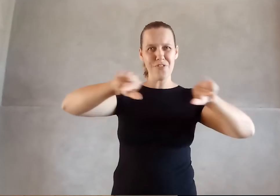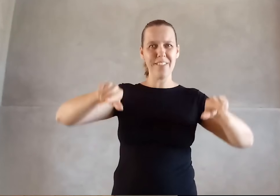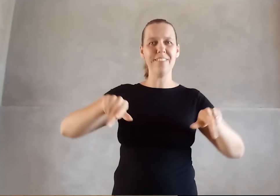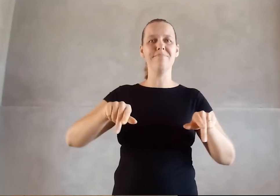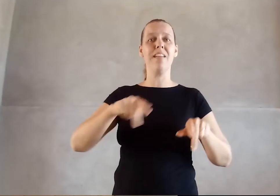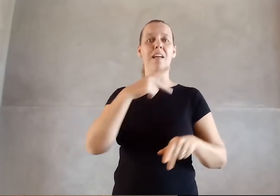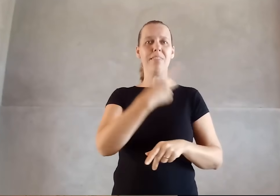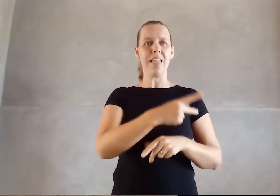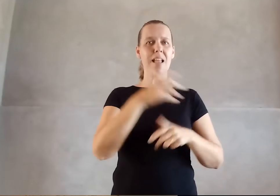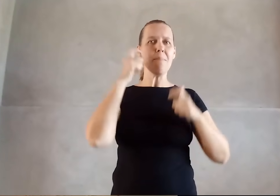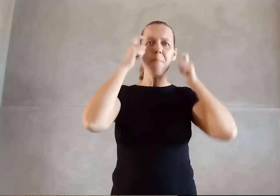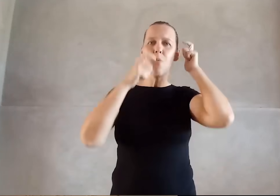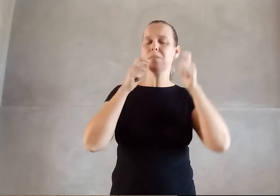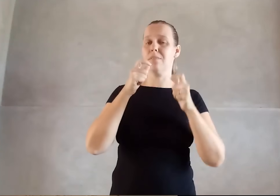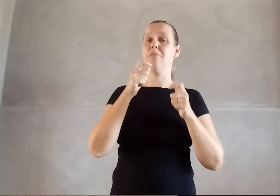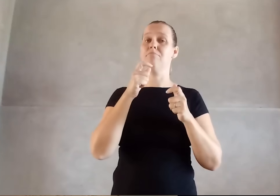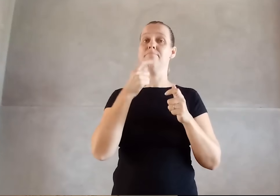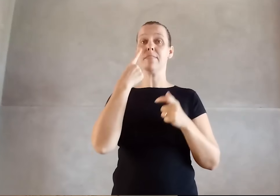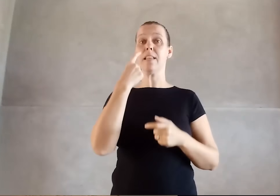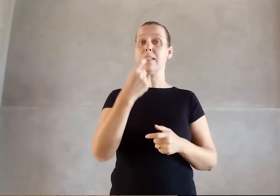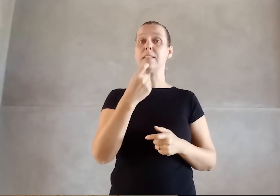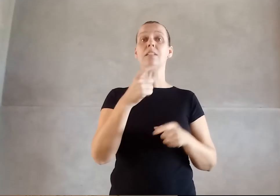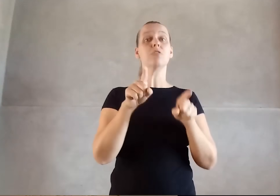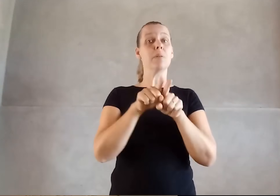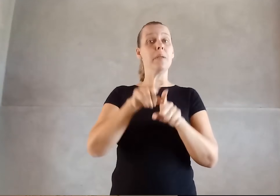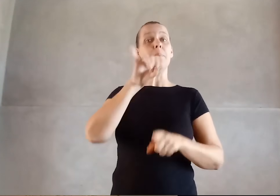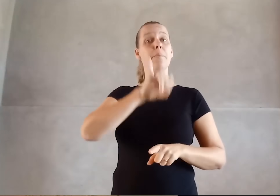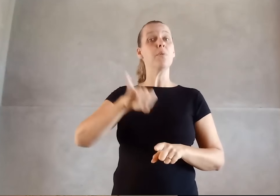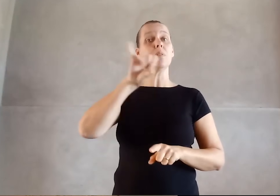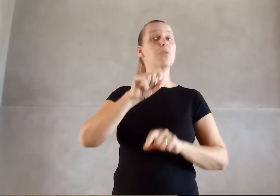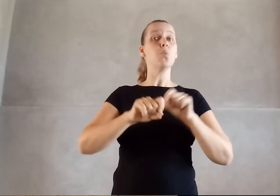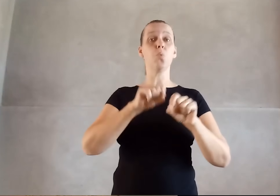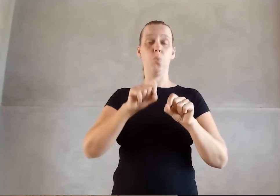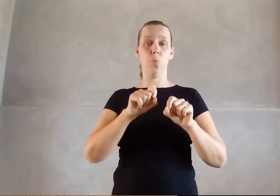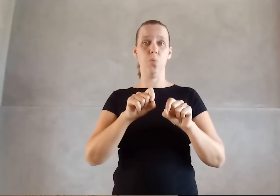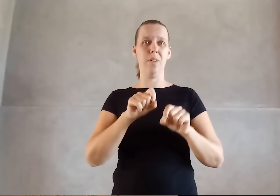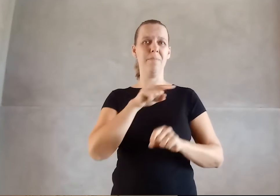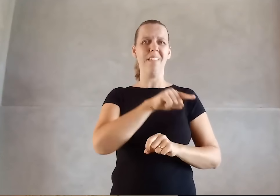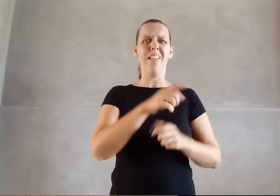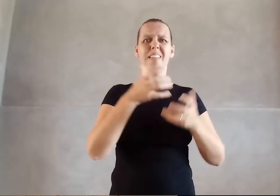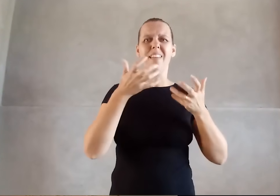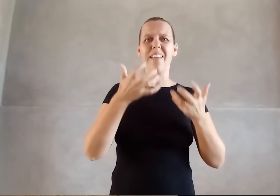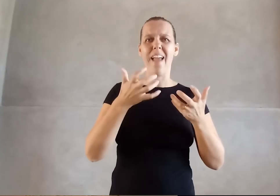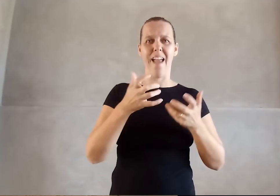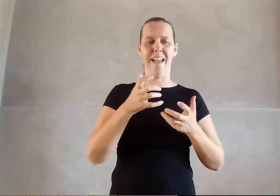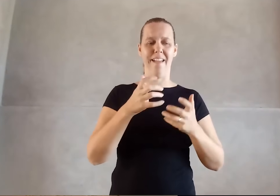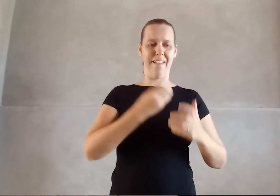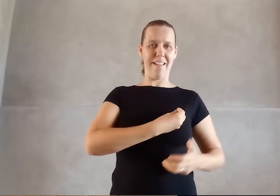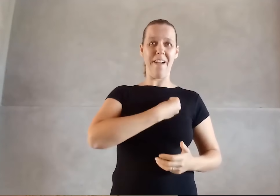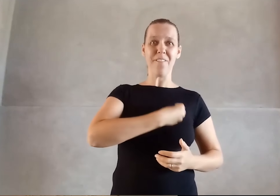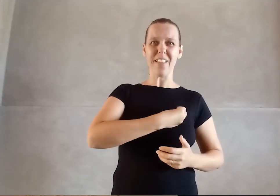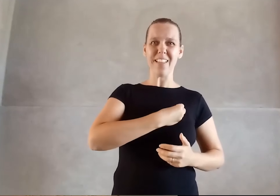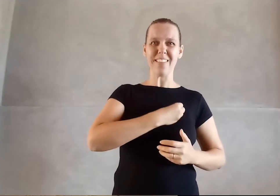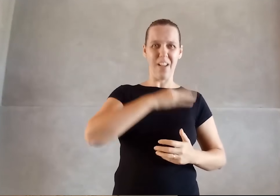às igrejas dispersas por todas as nações, há uma preocupação muito interessante,